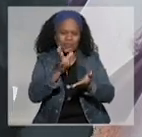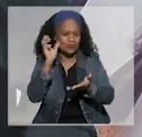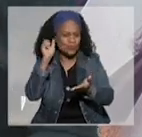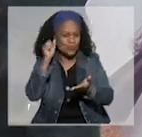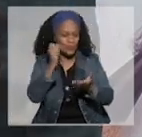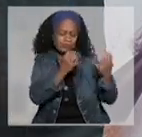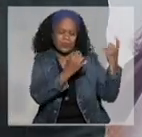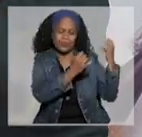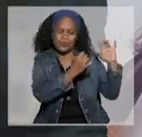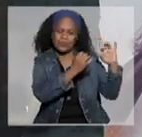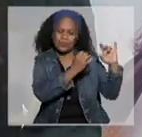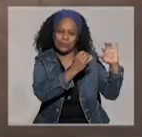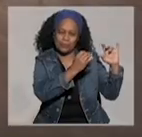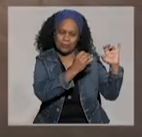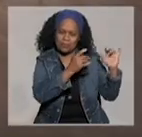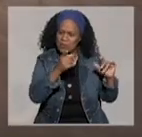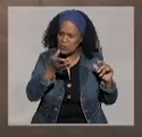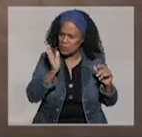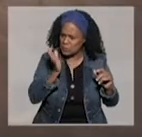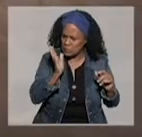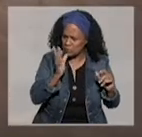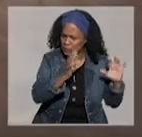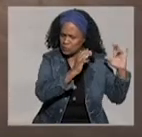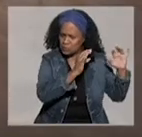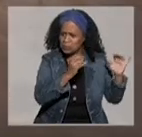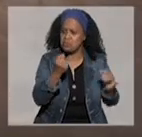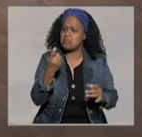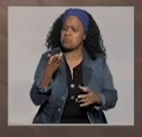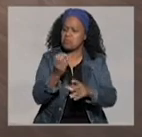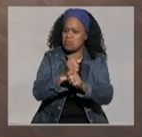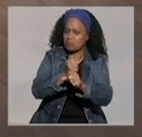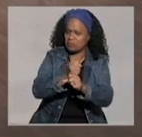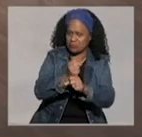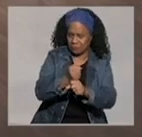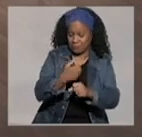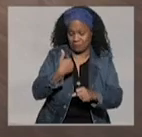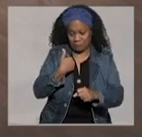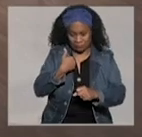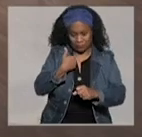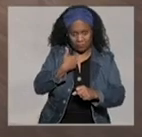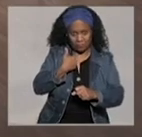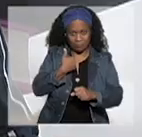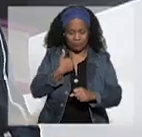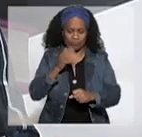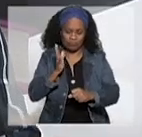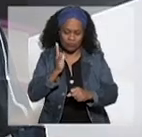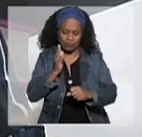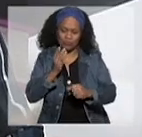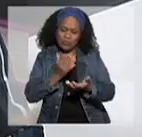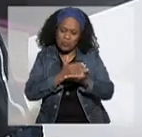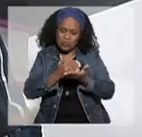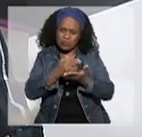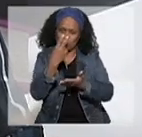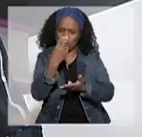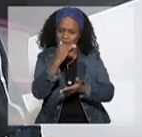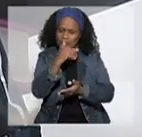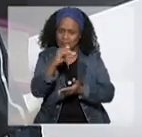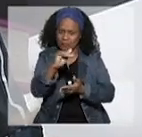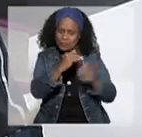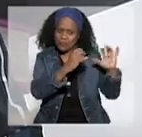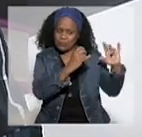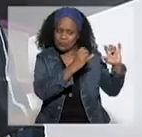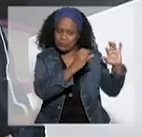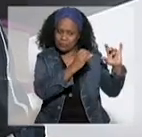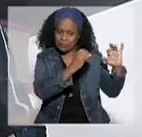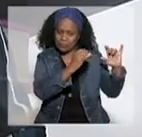programa ouvindo tocar. Você toca há quanto tempo, Gabriel? Eu venho com a flauta transversa há